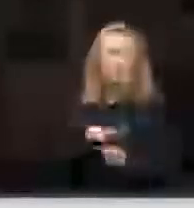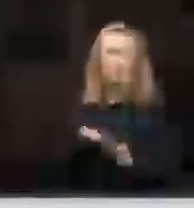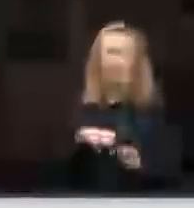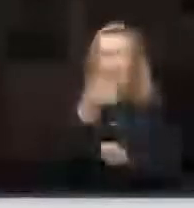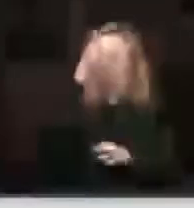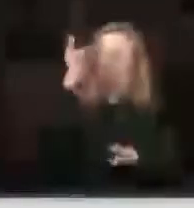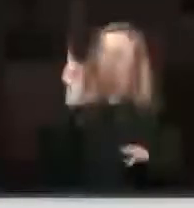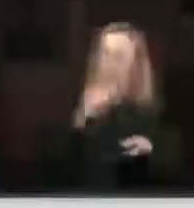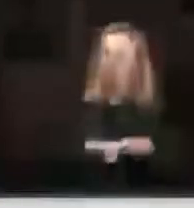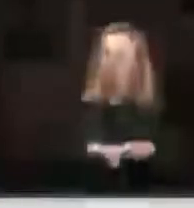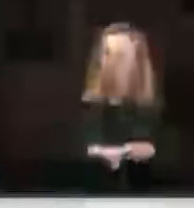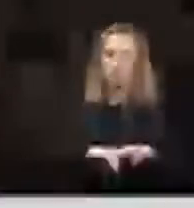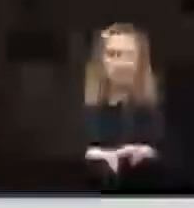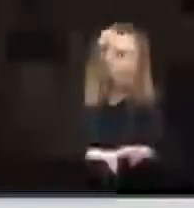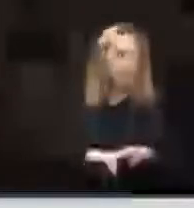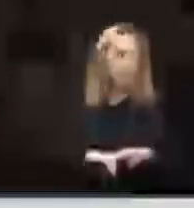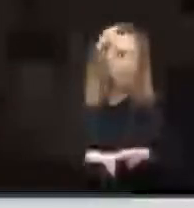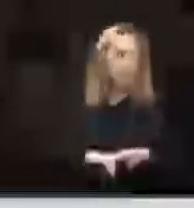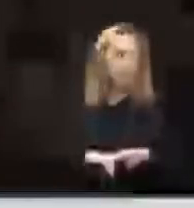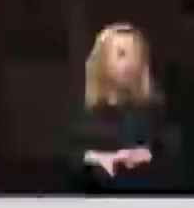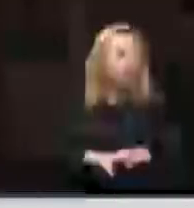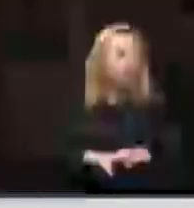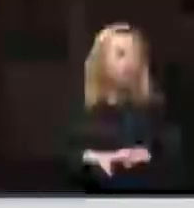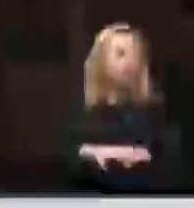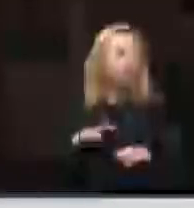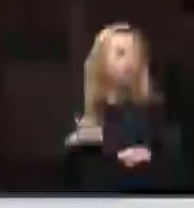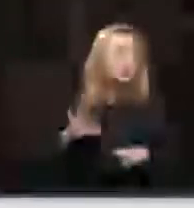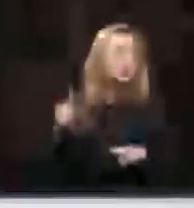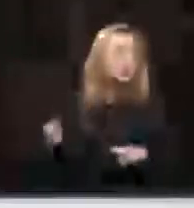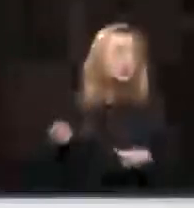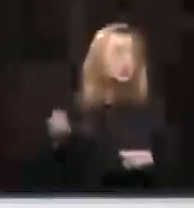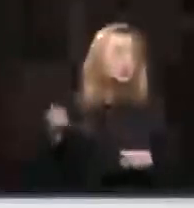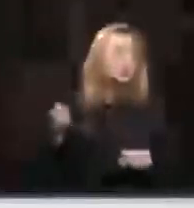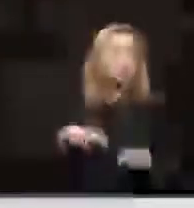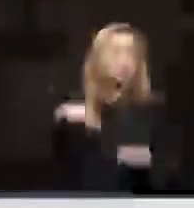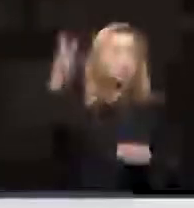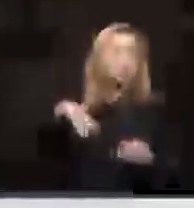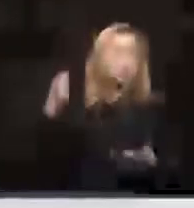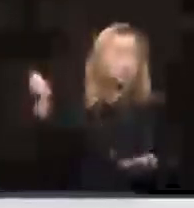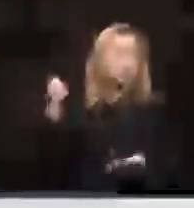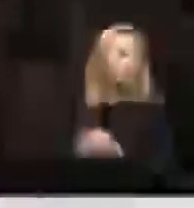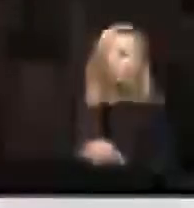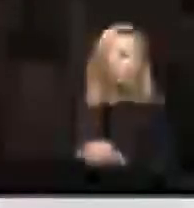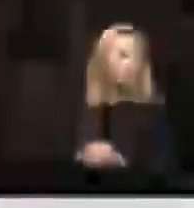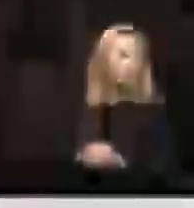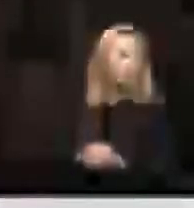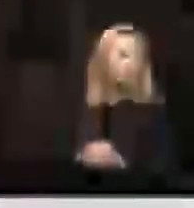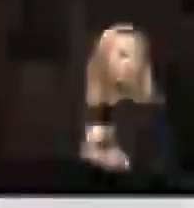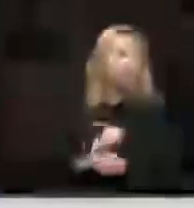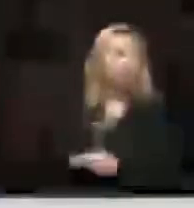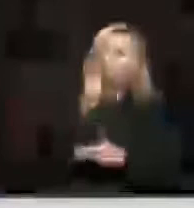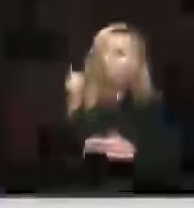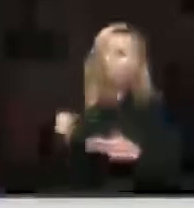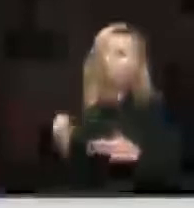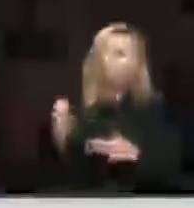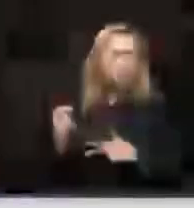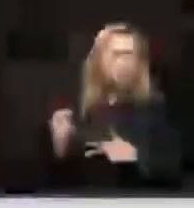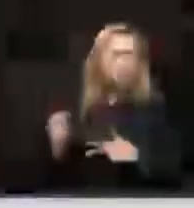centavo. As despesas correm por conta da dotação orçamentária do Poder Executivo.